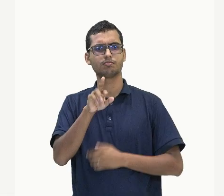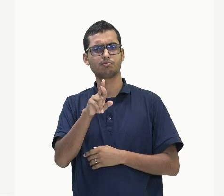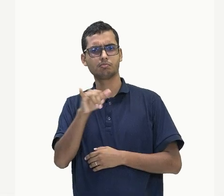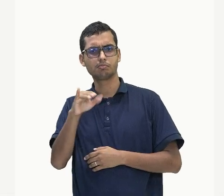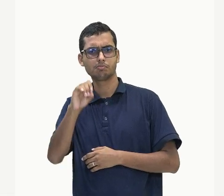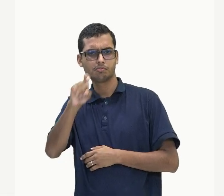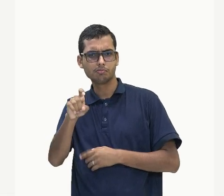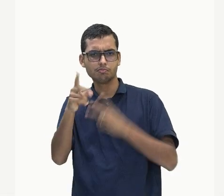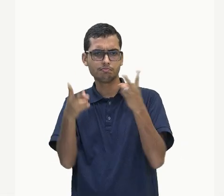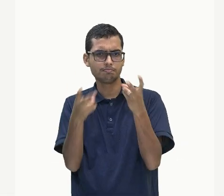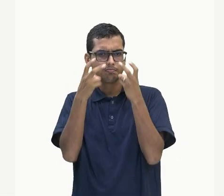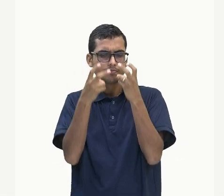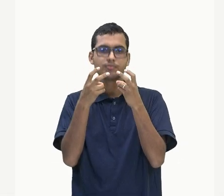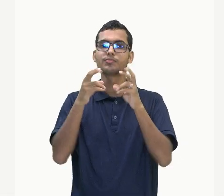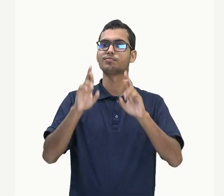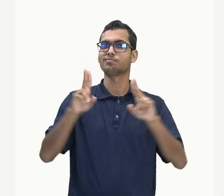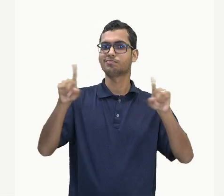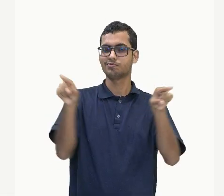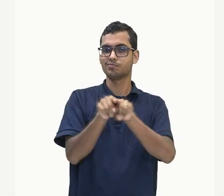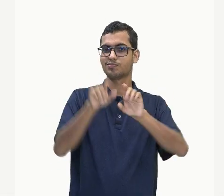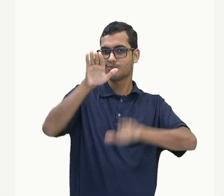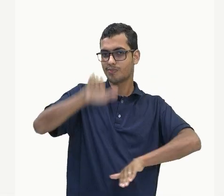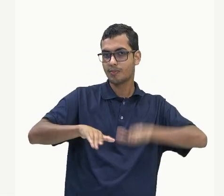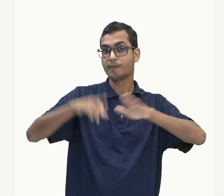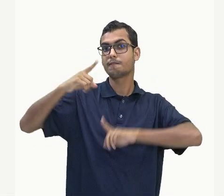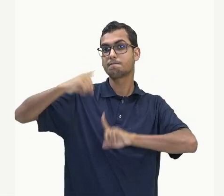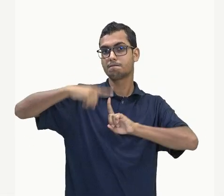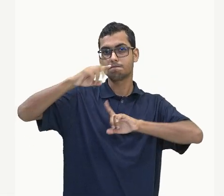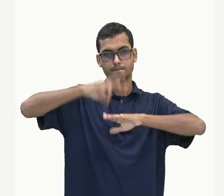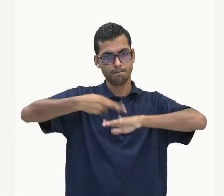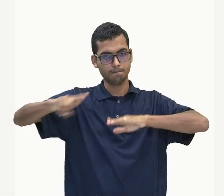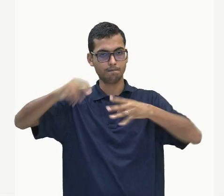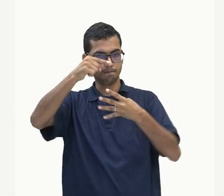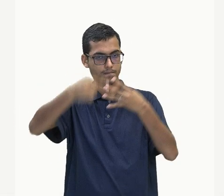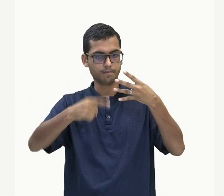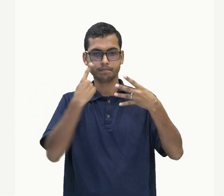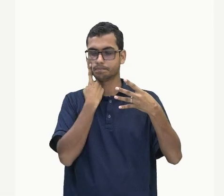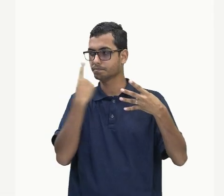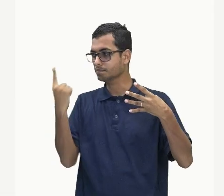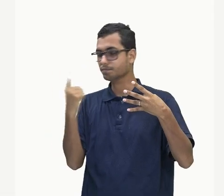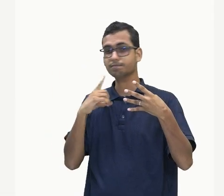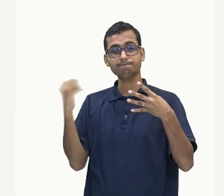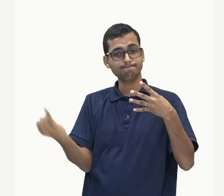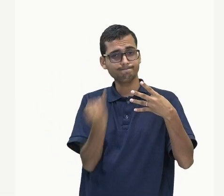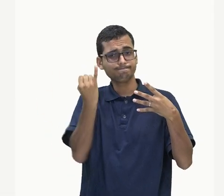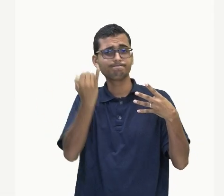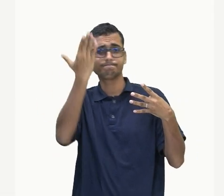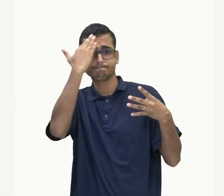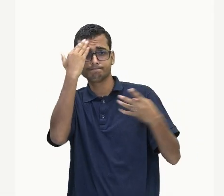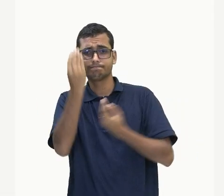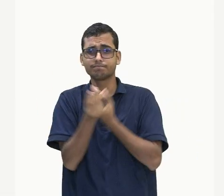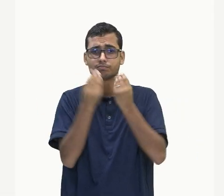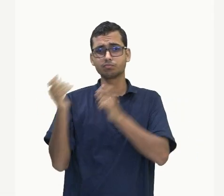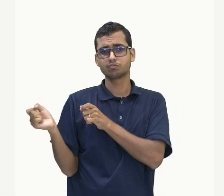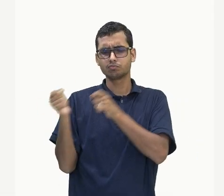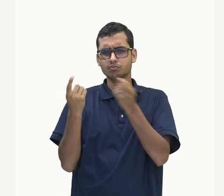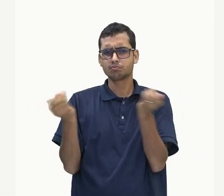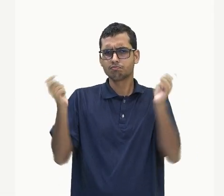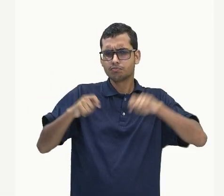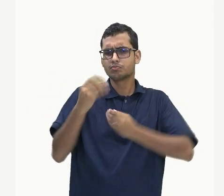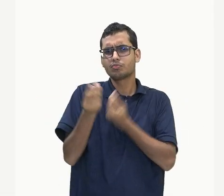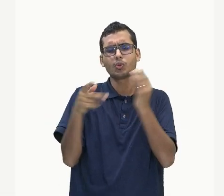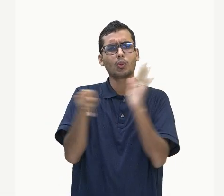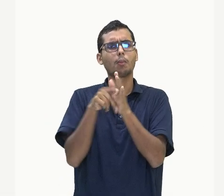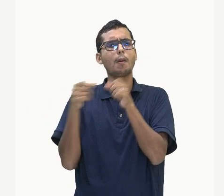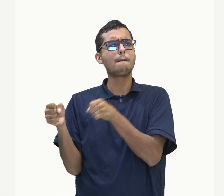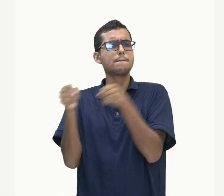diferentes graus dependendo da radiação. E é fundamental compreender esse poder de penetração das radiações para compreender seus